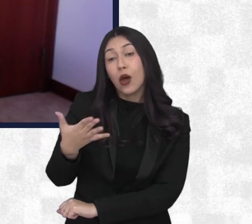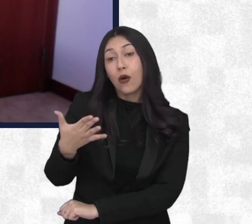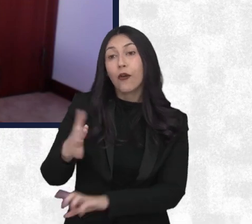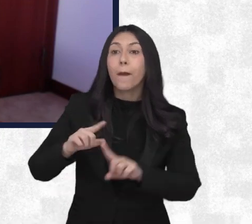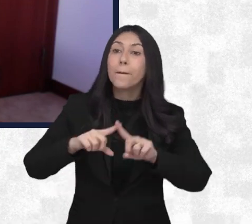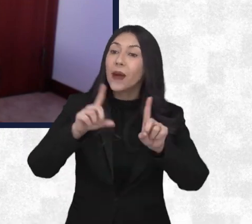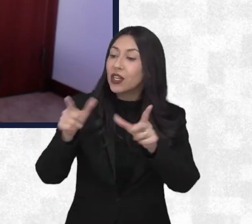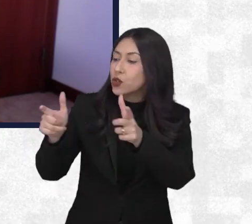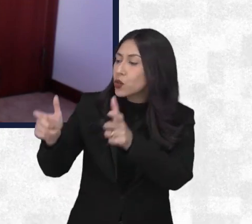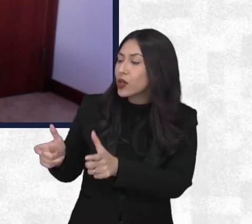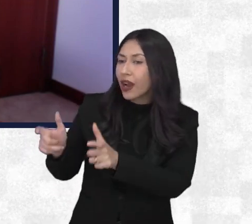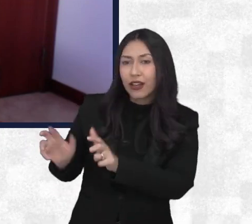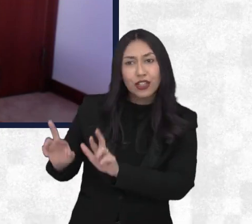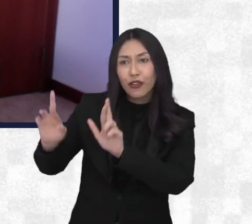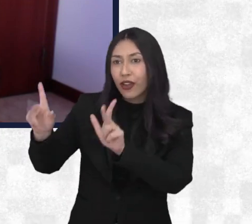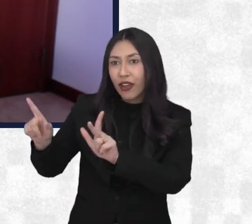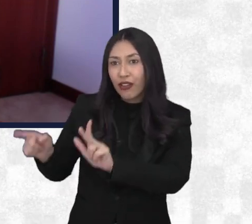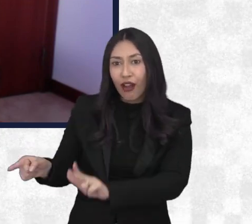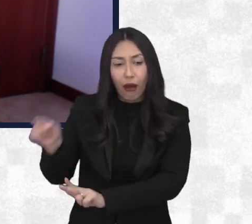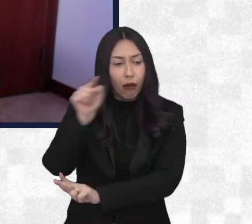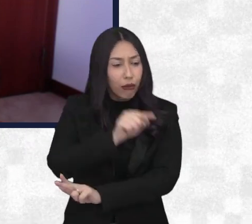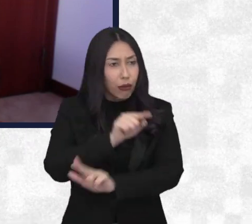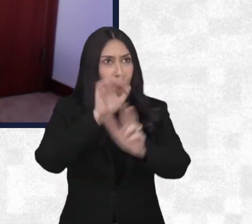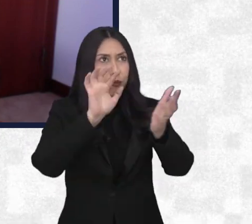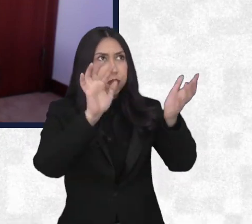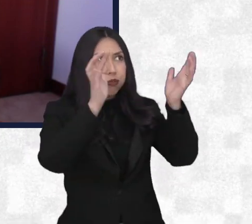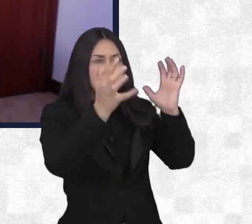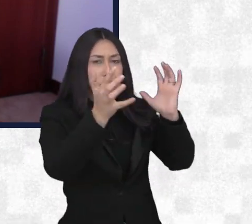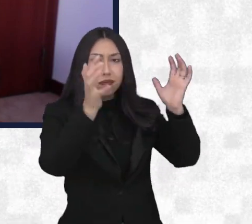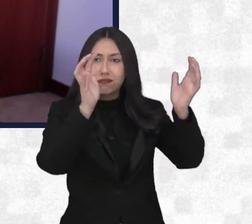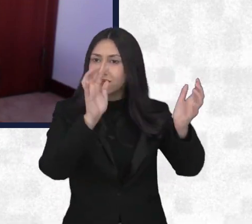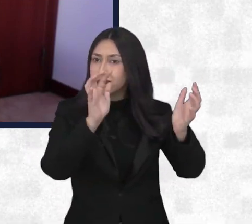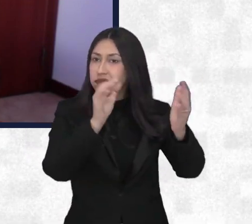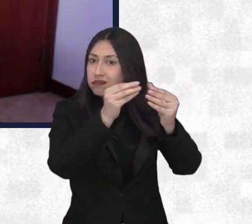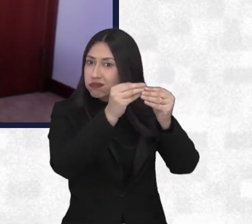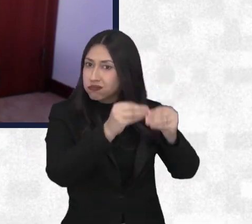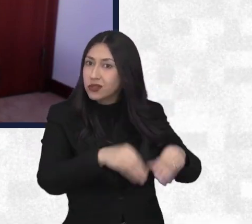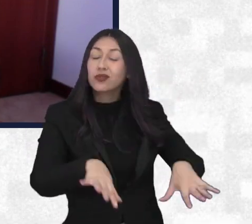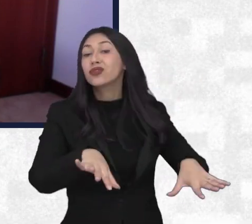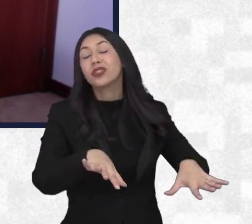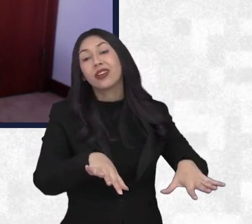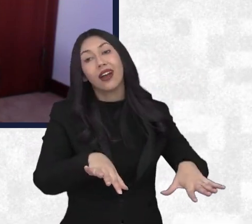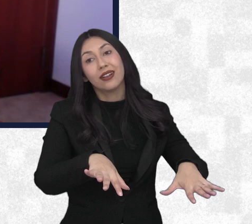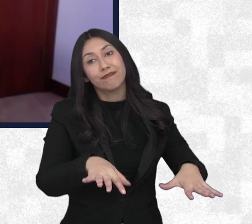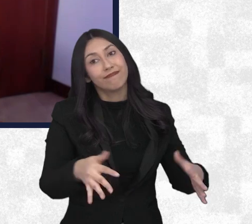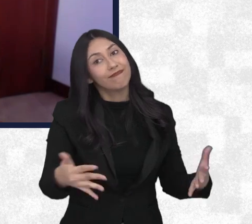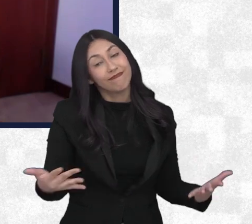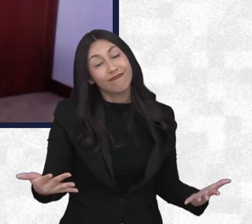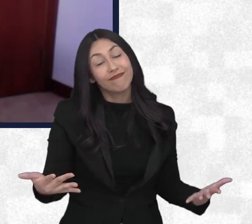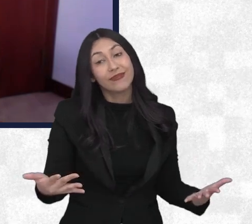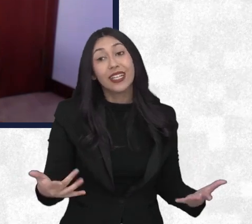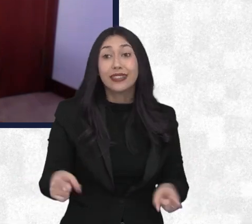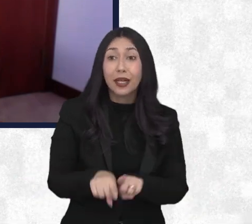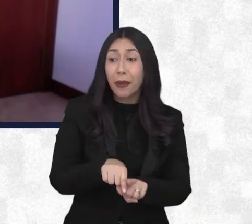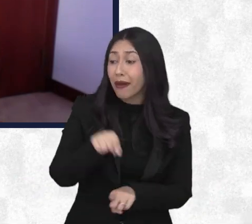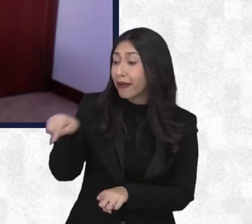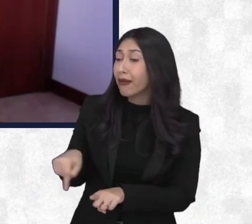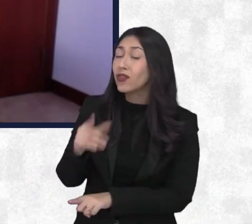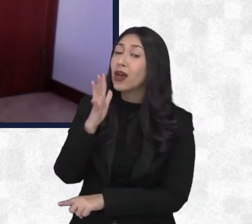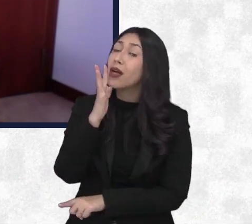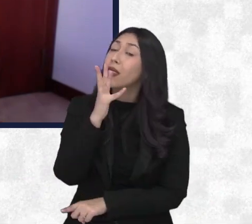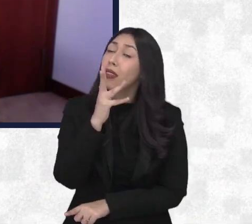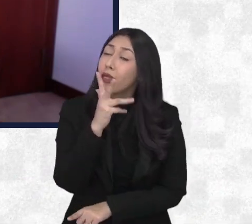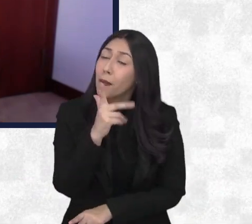lugar completamente diferente, que vai afetar o clima e local, né, a regional, de forma muito diferente. E vai